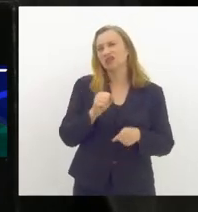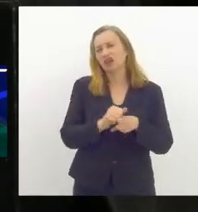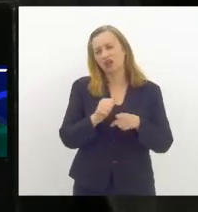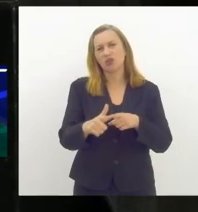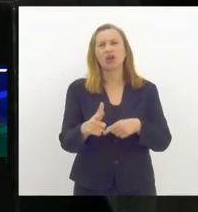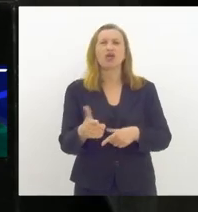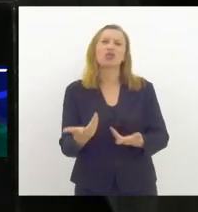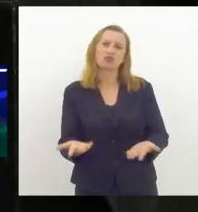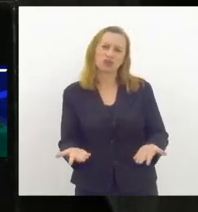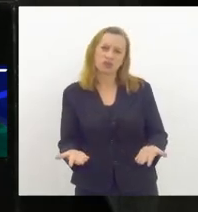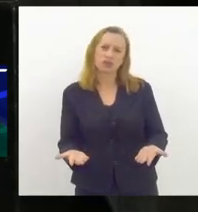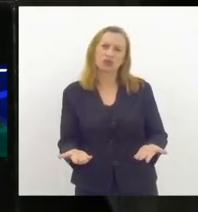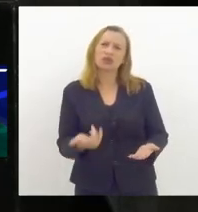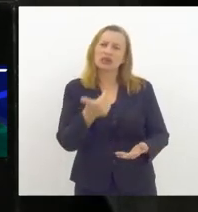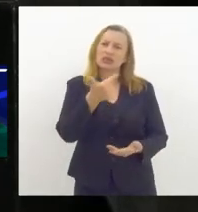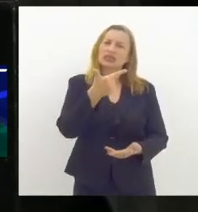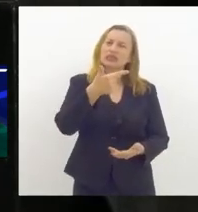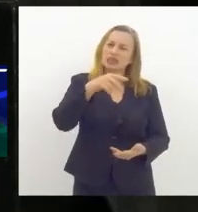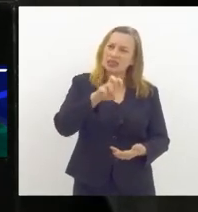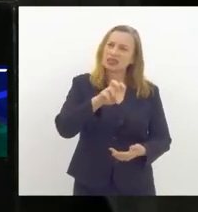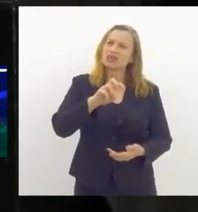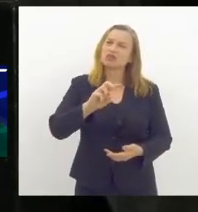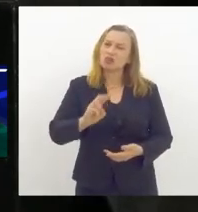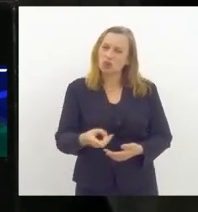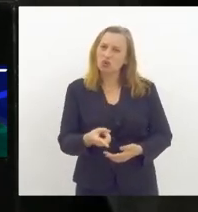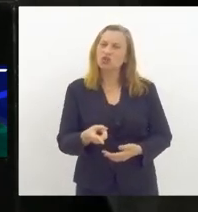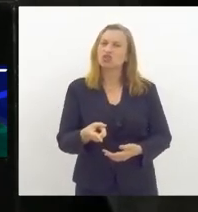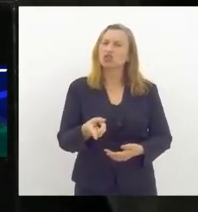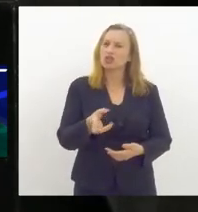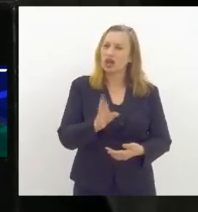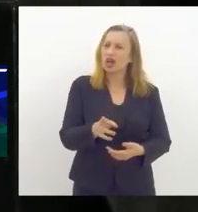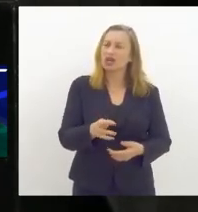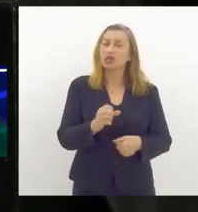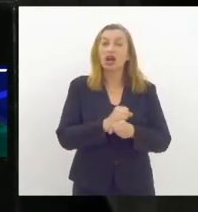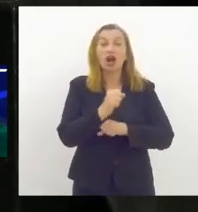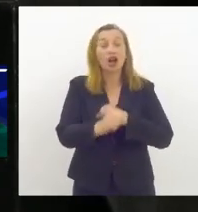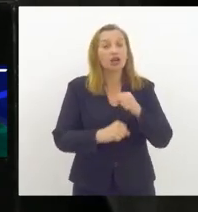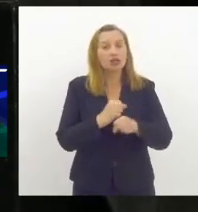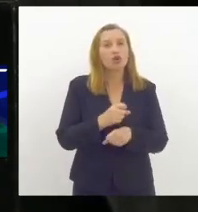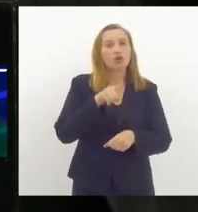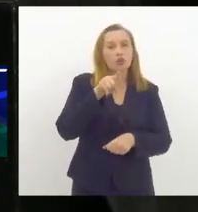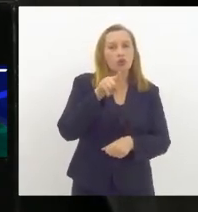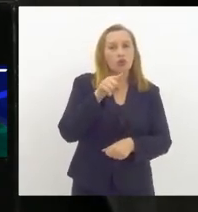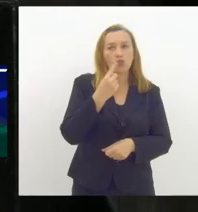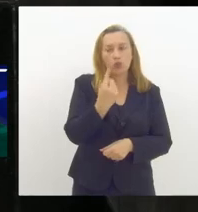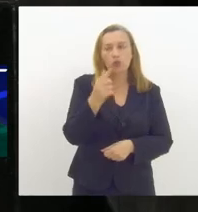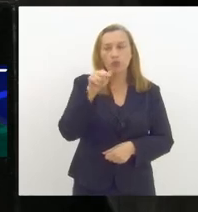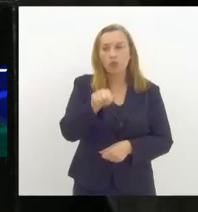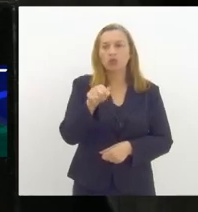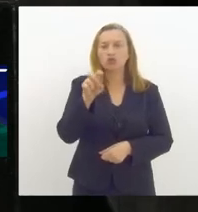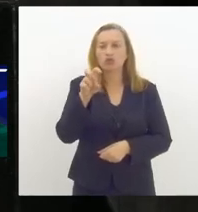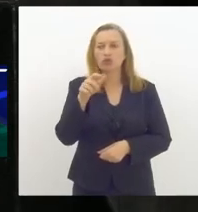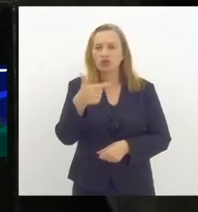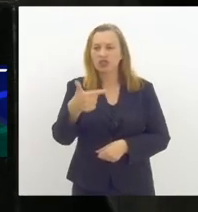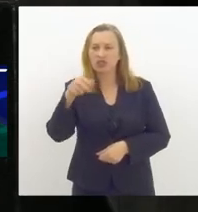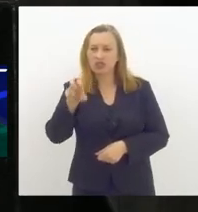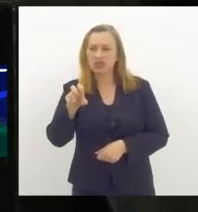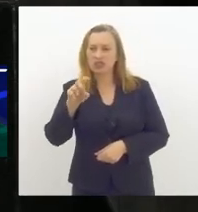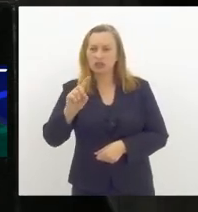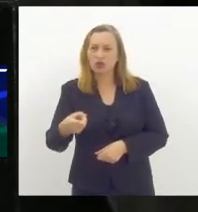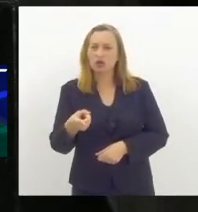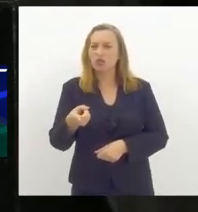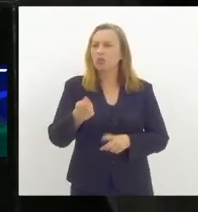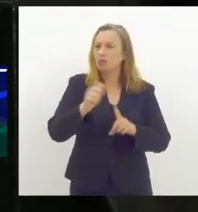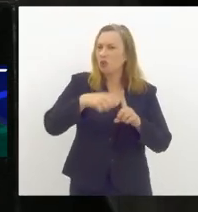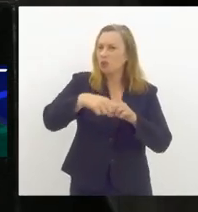aluguel de 15 milhões de reais por ano né 1.25 milhão por mês para alugar uma nova sede da